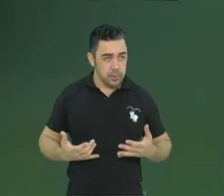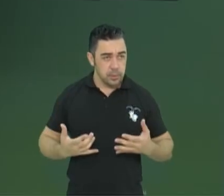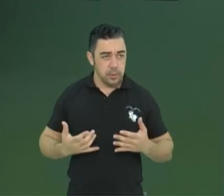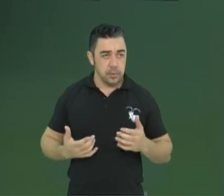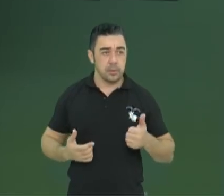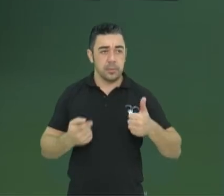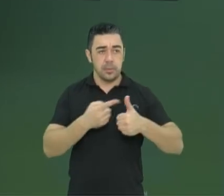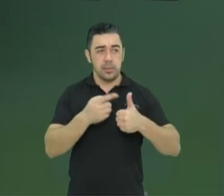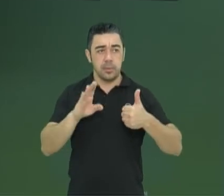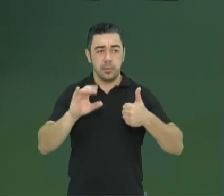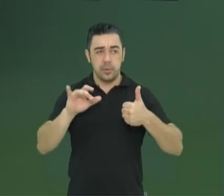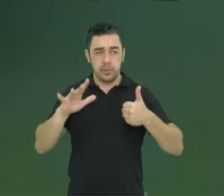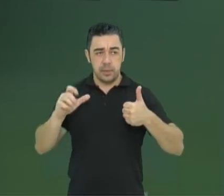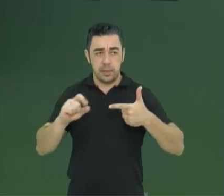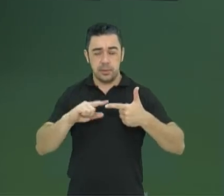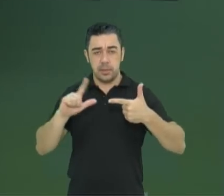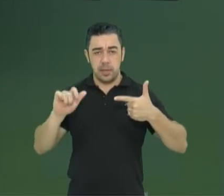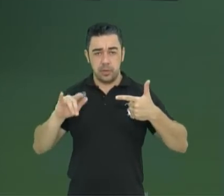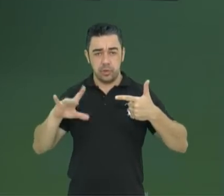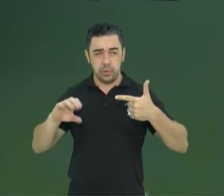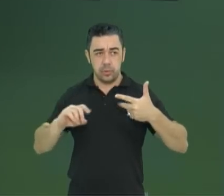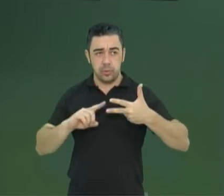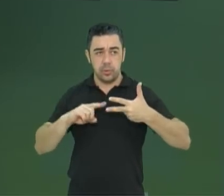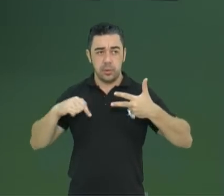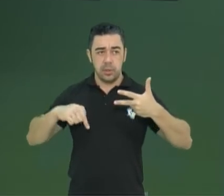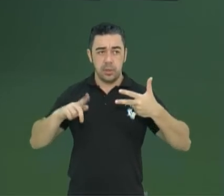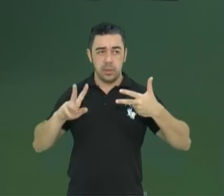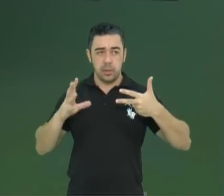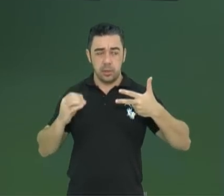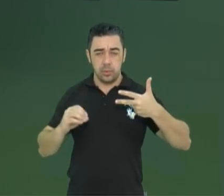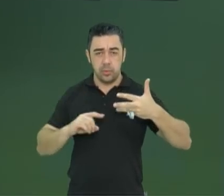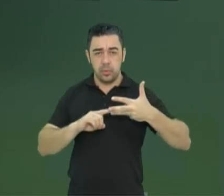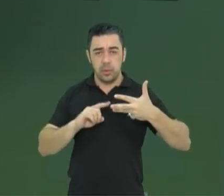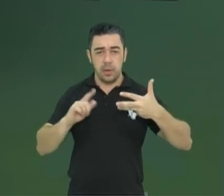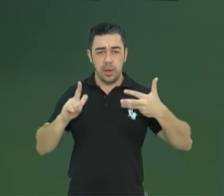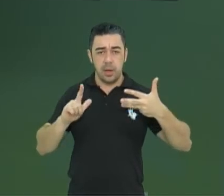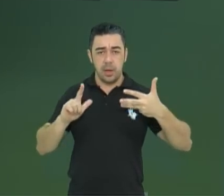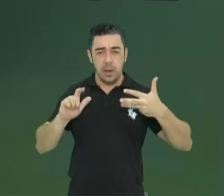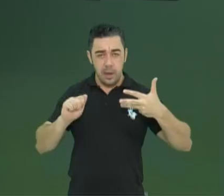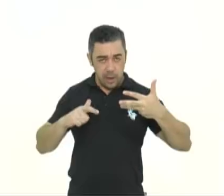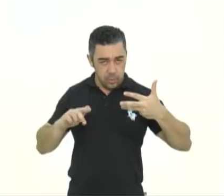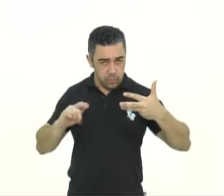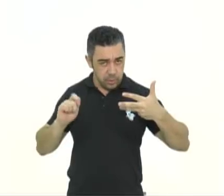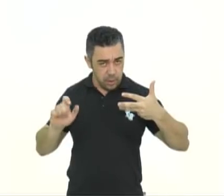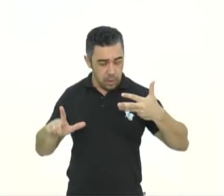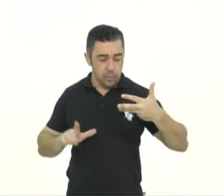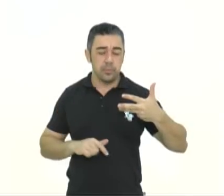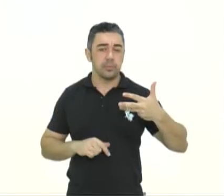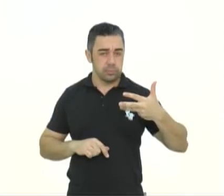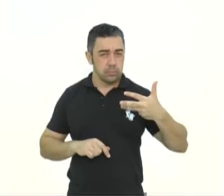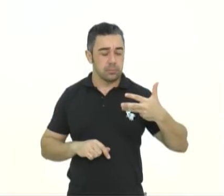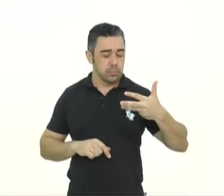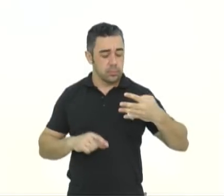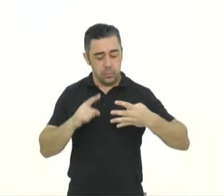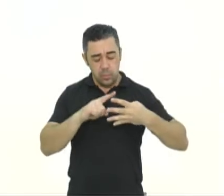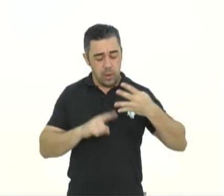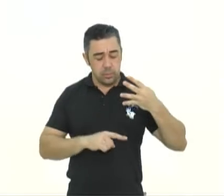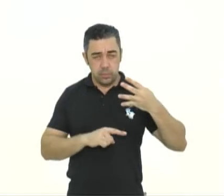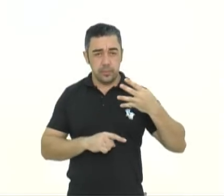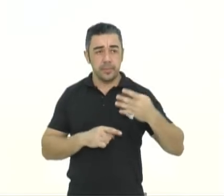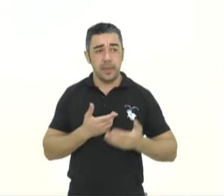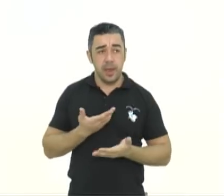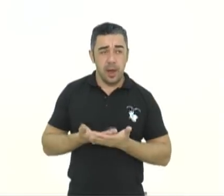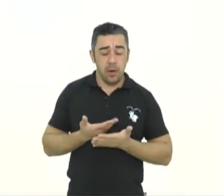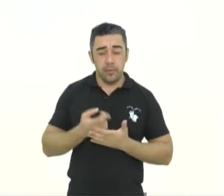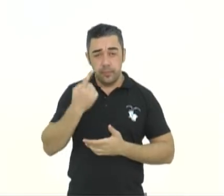de boçais, ladinos, de ganho e de aluguel, como nós vimos nas aulas passadas. E nessa aula a gente vai estudar então